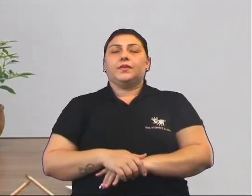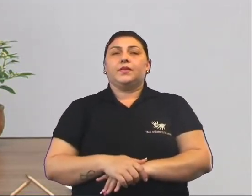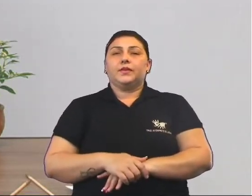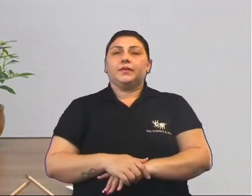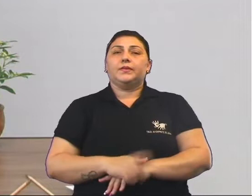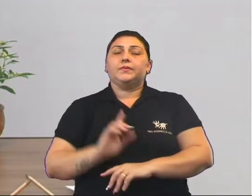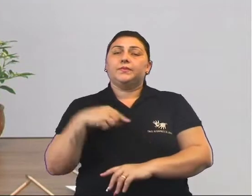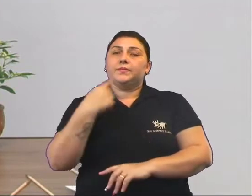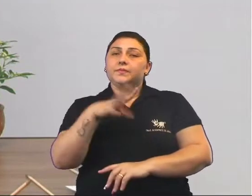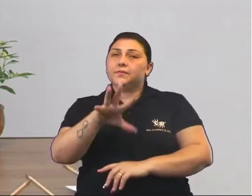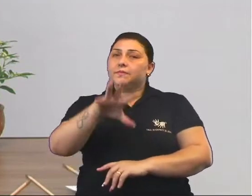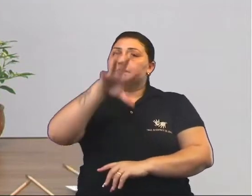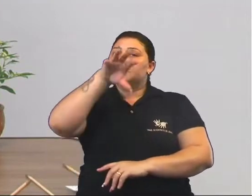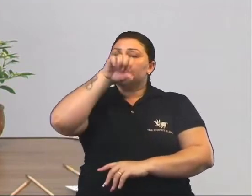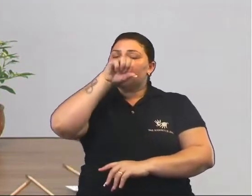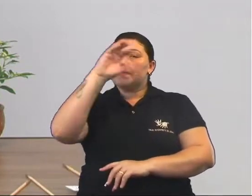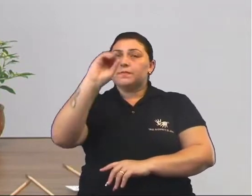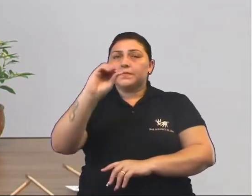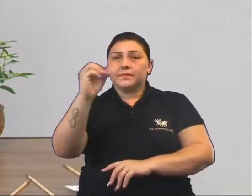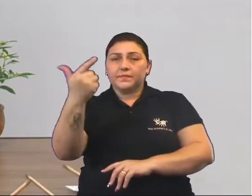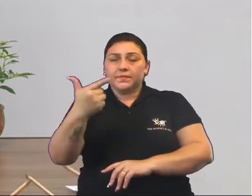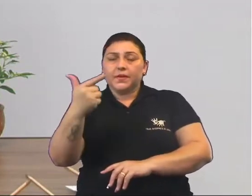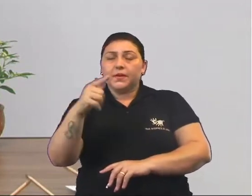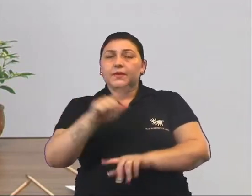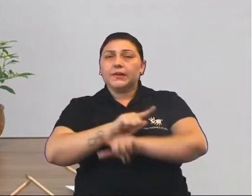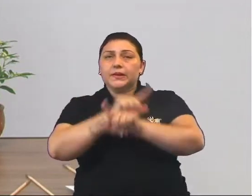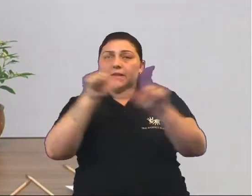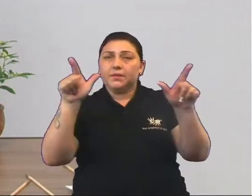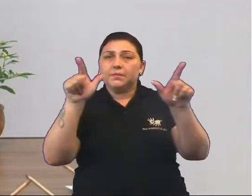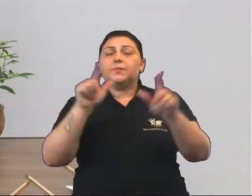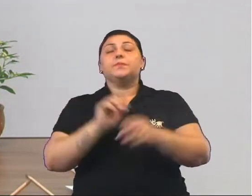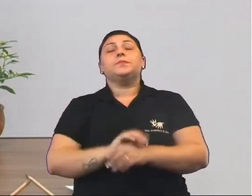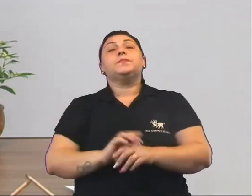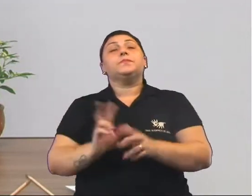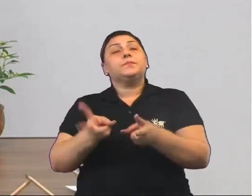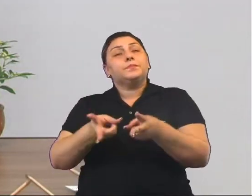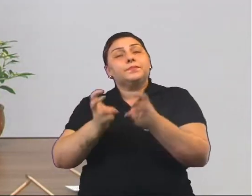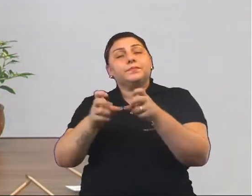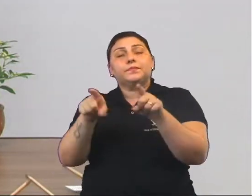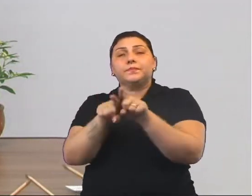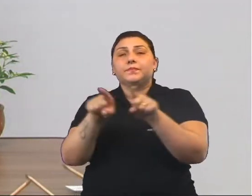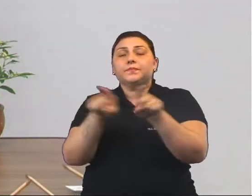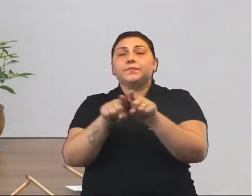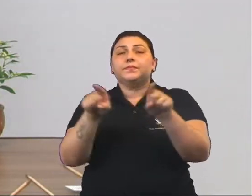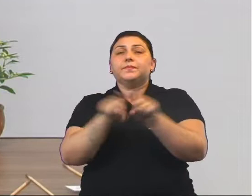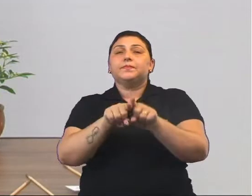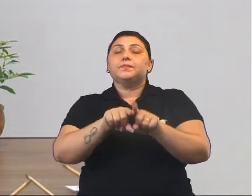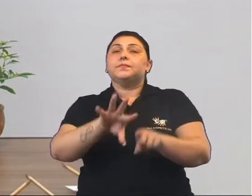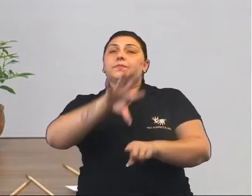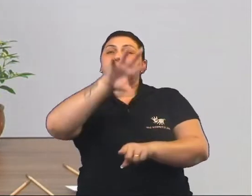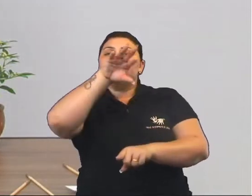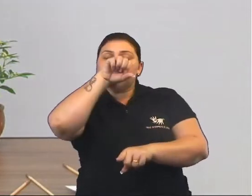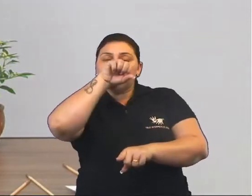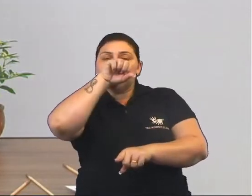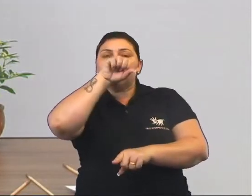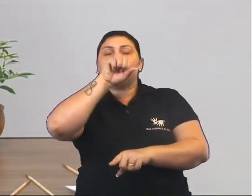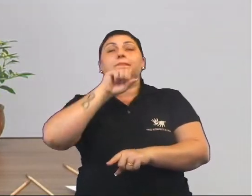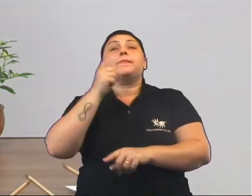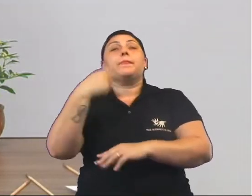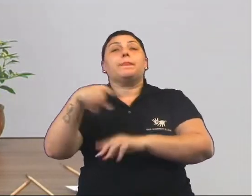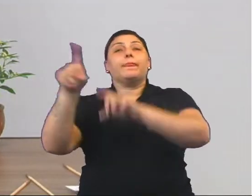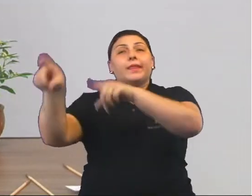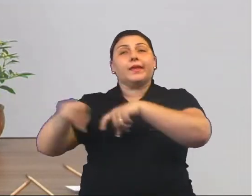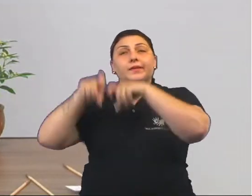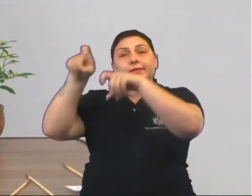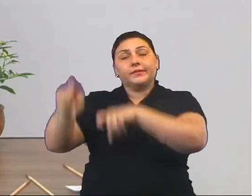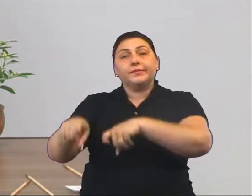assim nós respiramos o oxigênio mais puro. Nós podemos perceber também esse ar mais puro quando vamos ao campo, quando